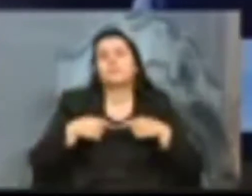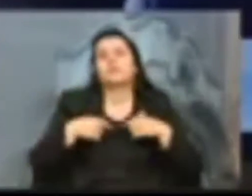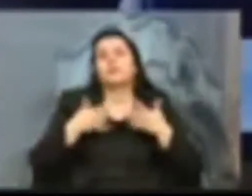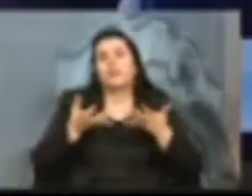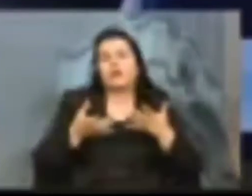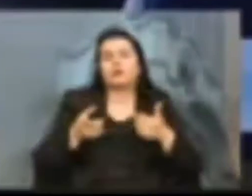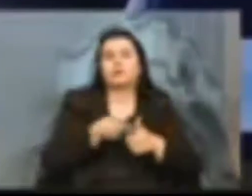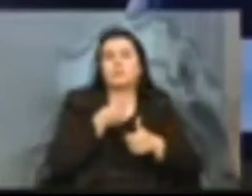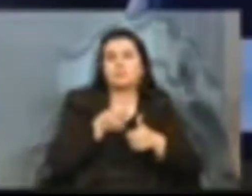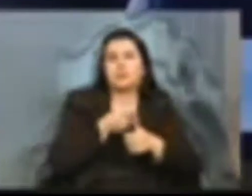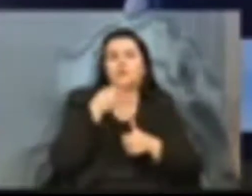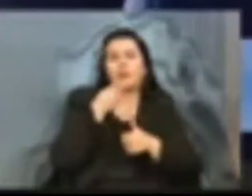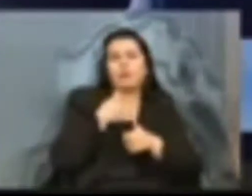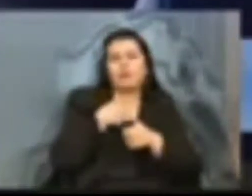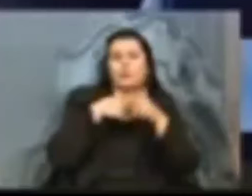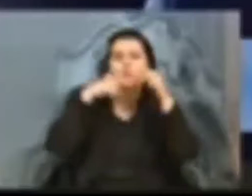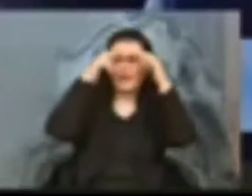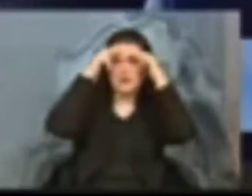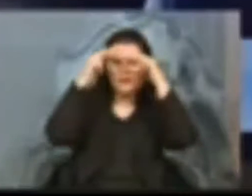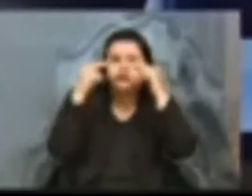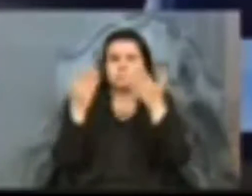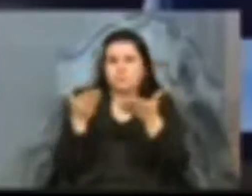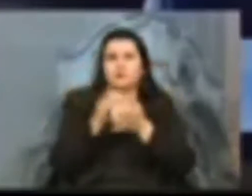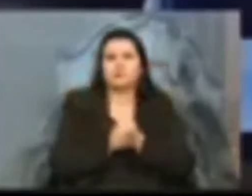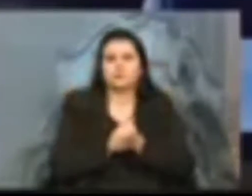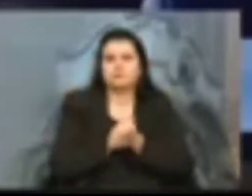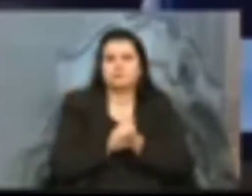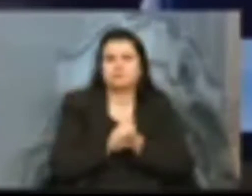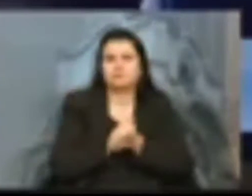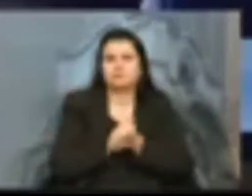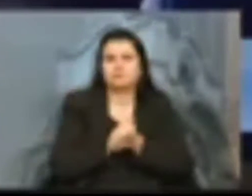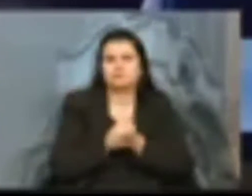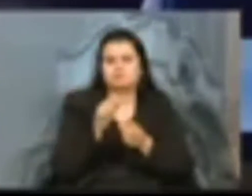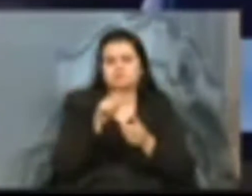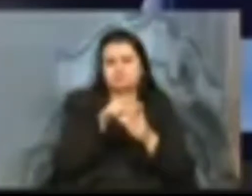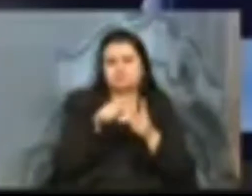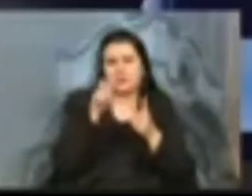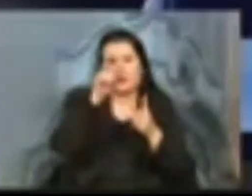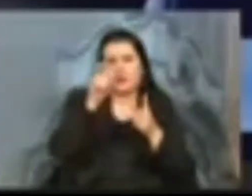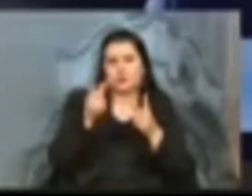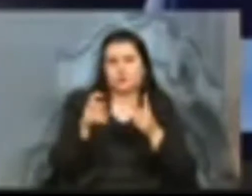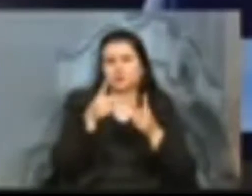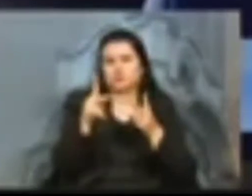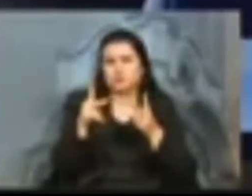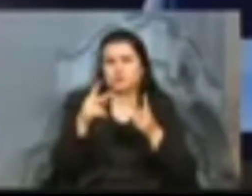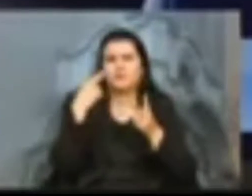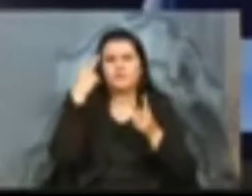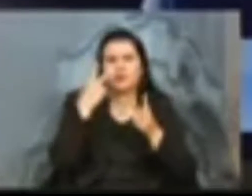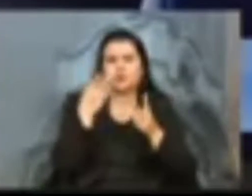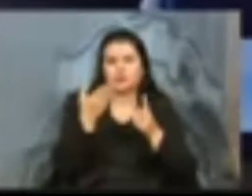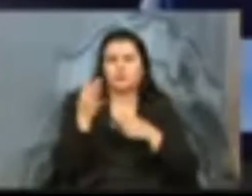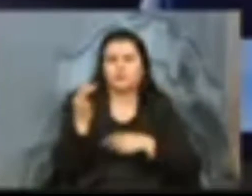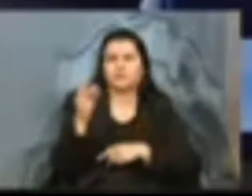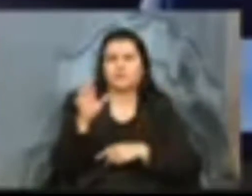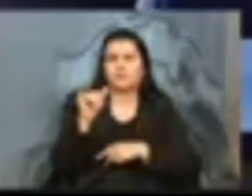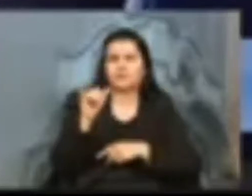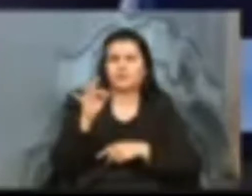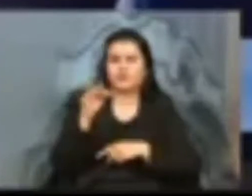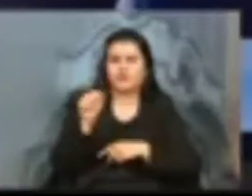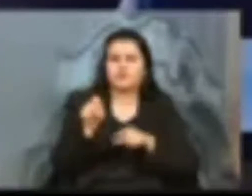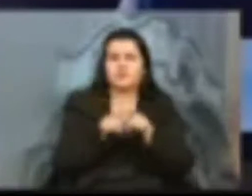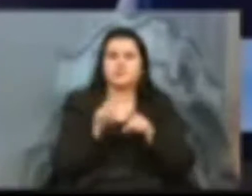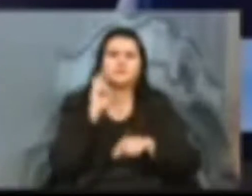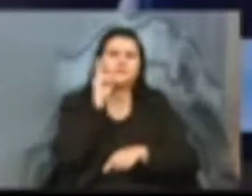do respeito e da consideração pelas pautas dos vereadores José Freitas e do vereador